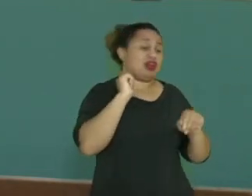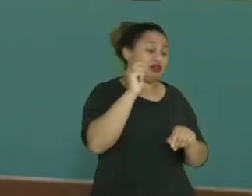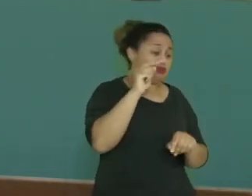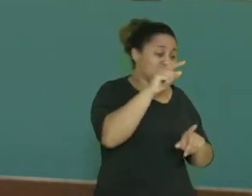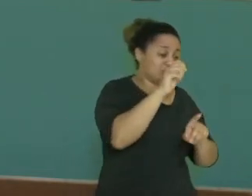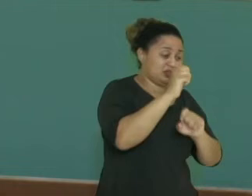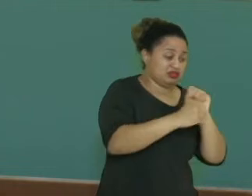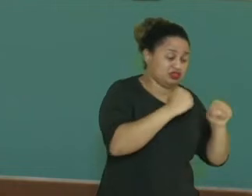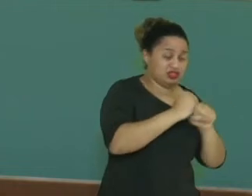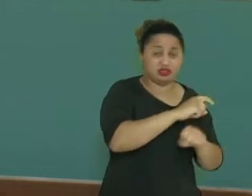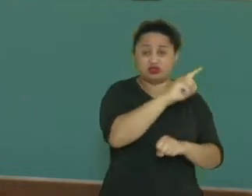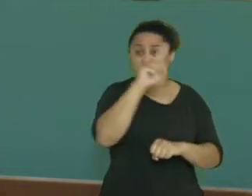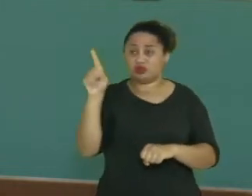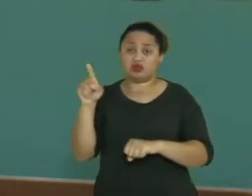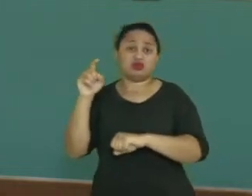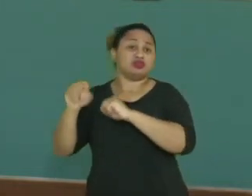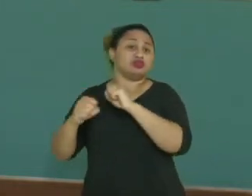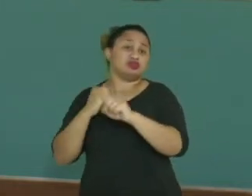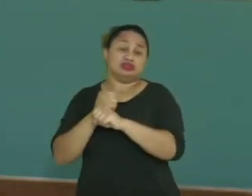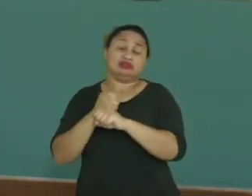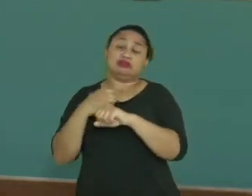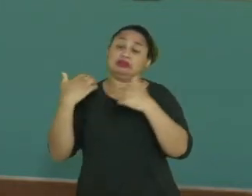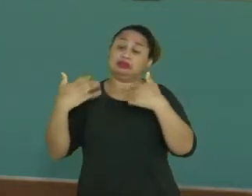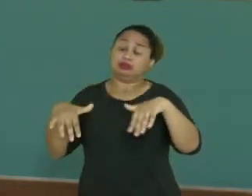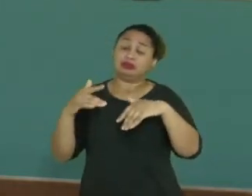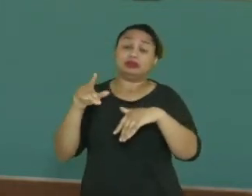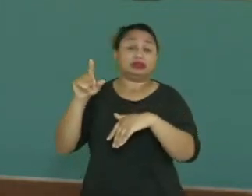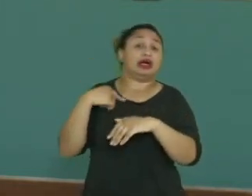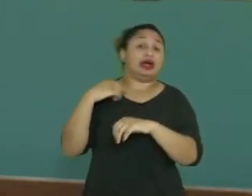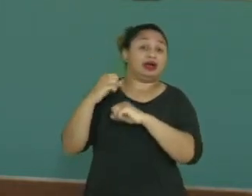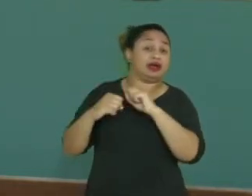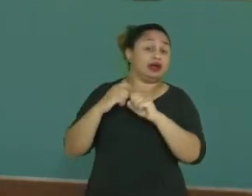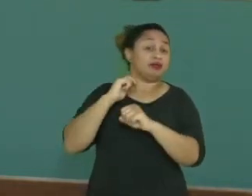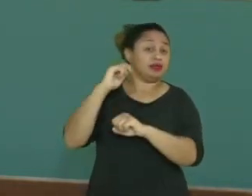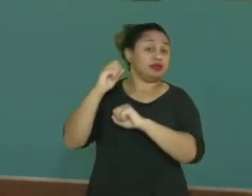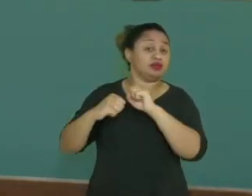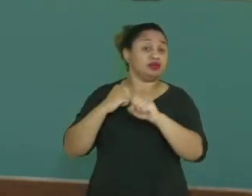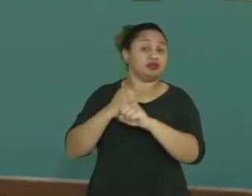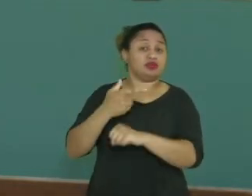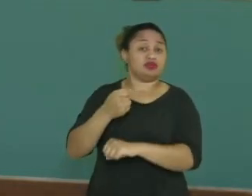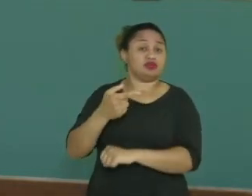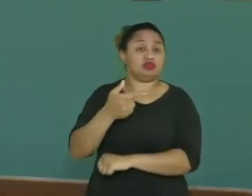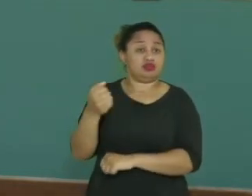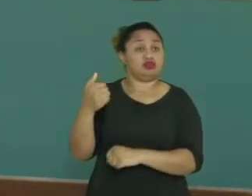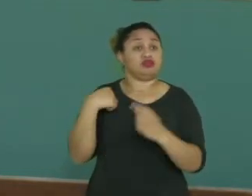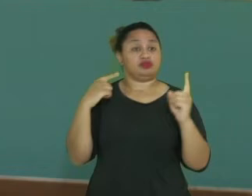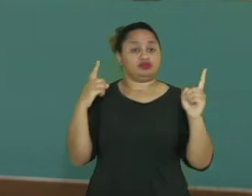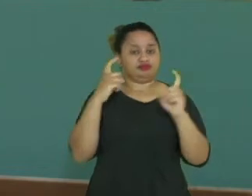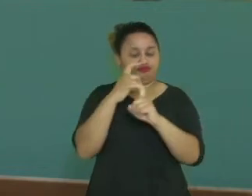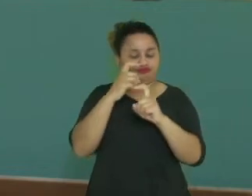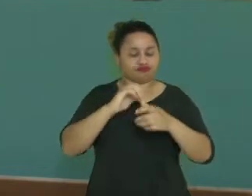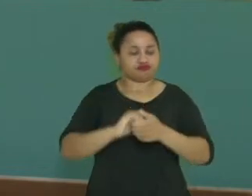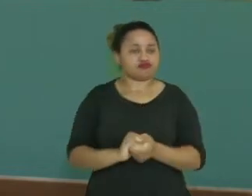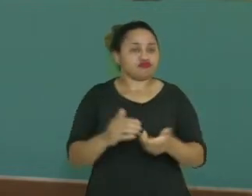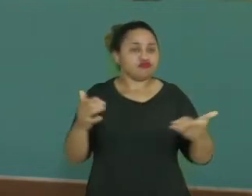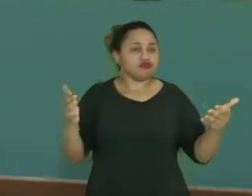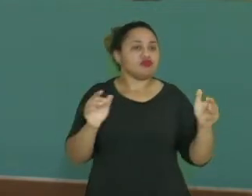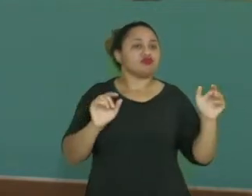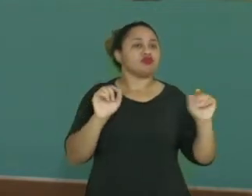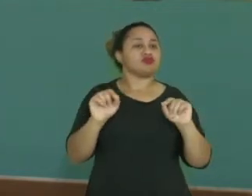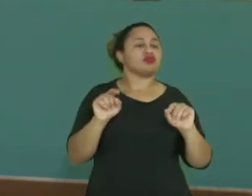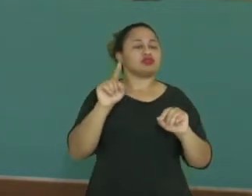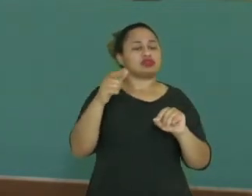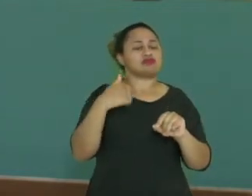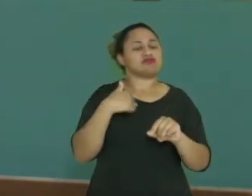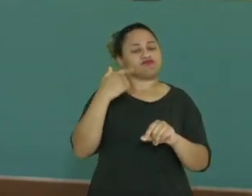para o outro. Então, esse abril aqui foi complicado, né? Tá bom? Então tá jóia. E agora, você já